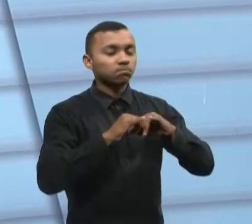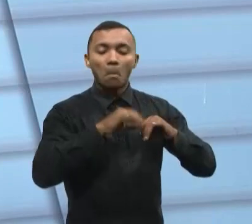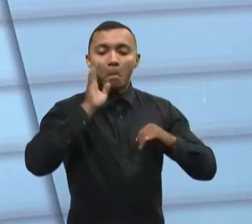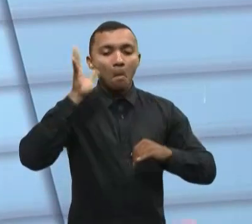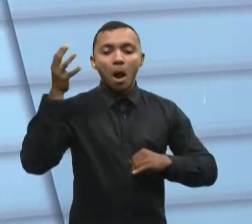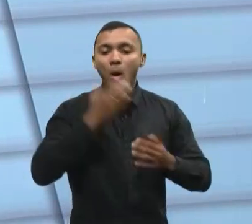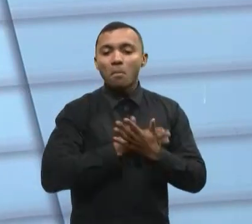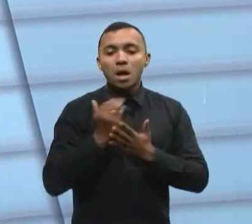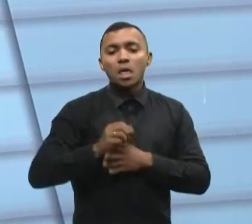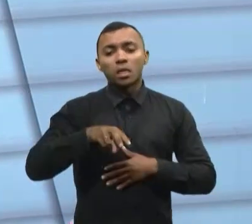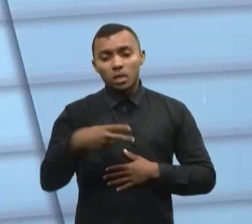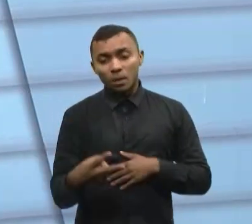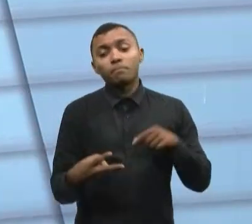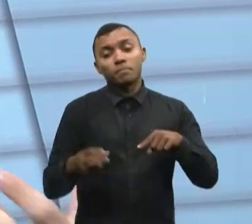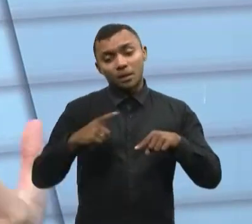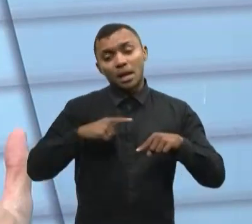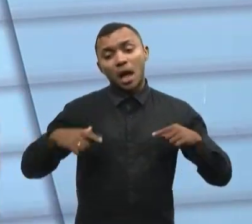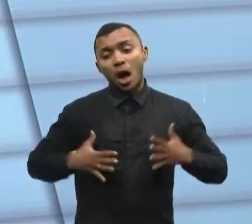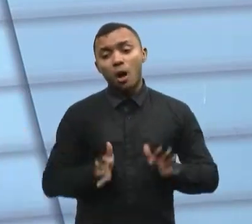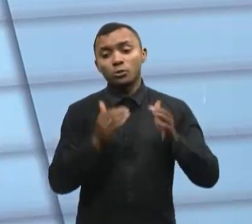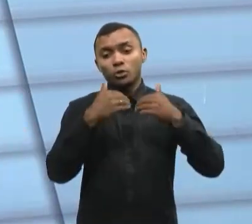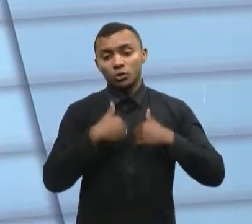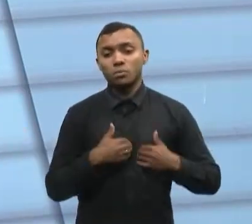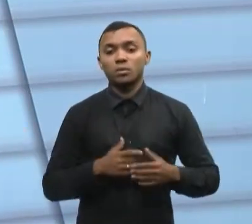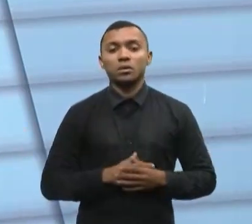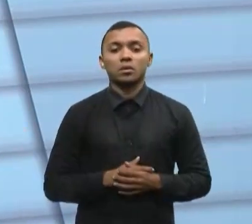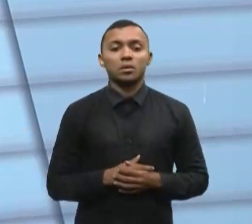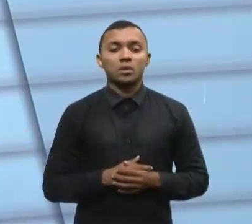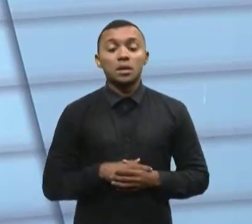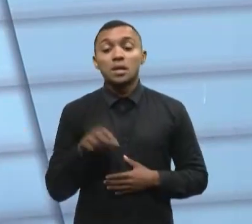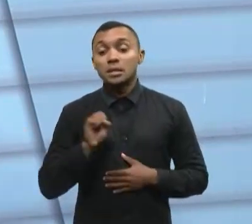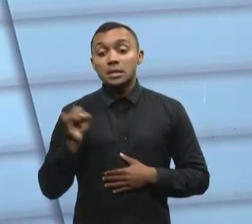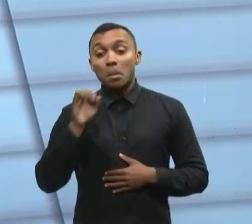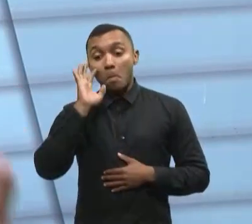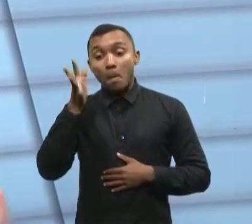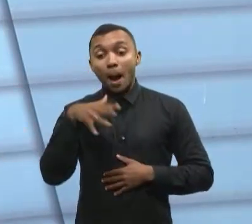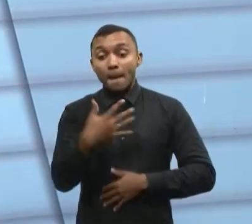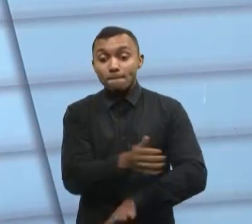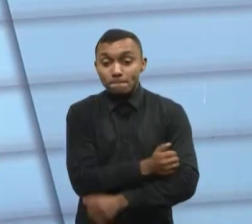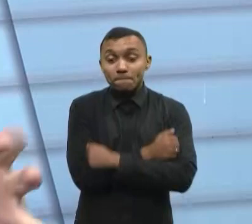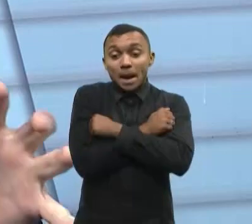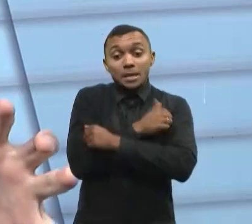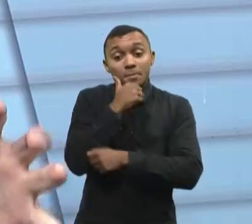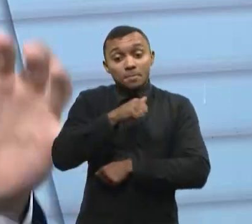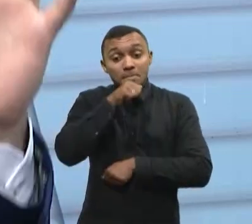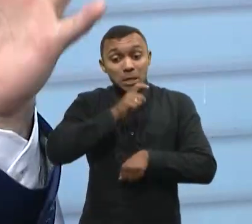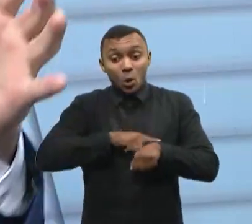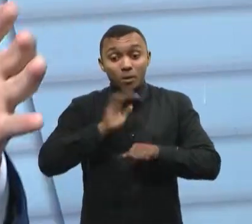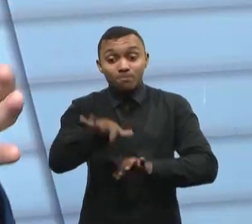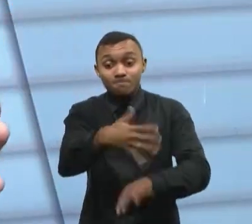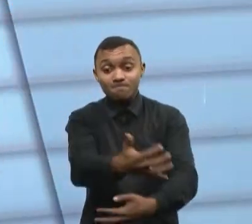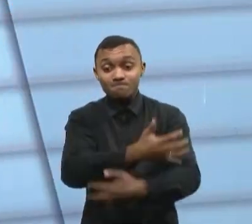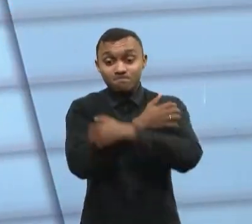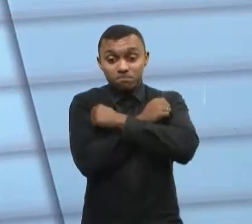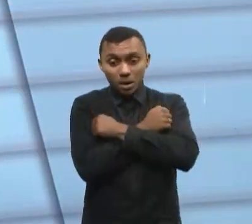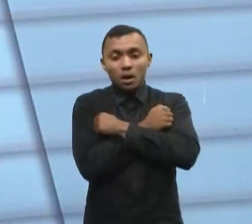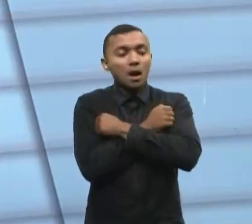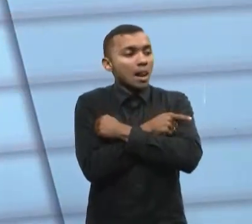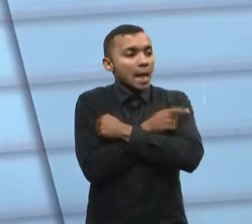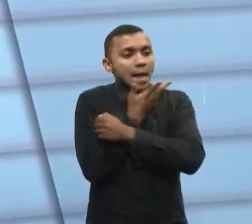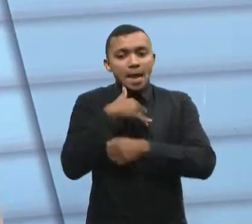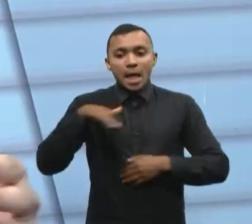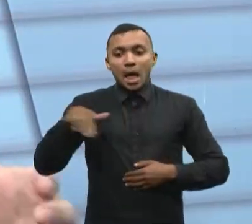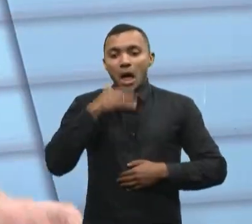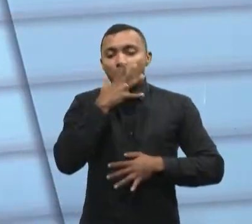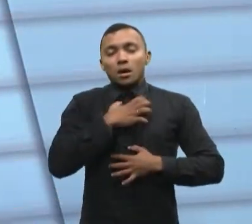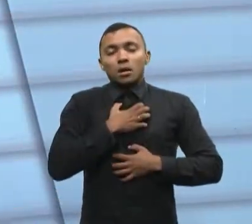birra. Um autismo. Isso. E às vezes um tato, um abraço firme, né, que a mãe possa dar. A mãe. Ela volta para o centro dela, ela